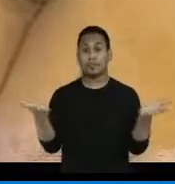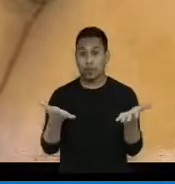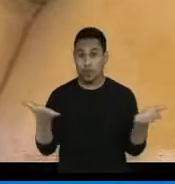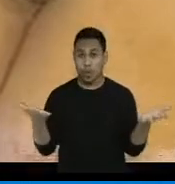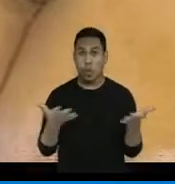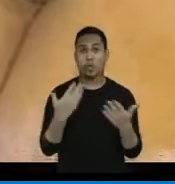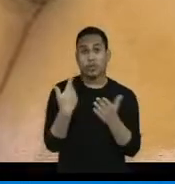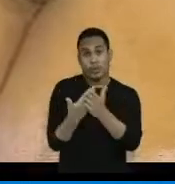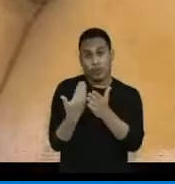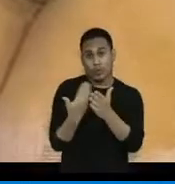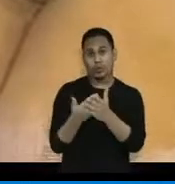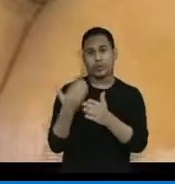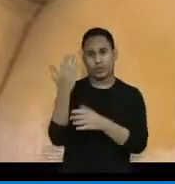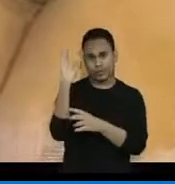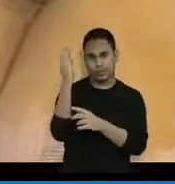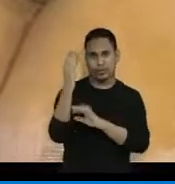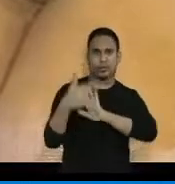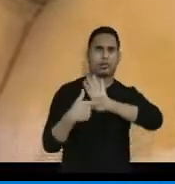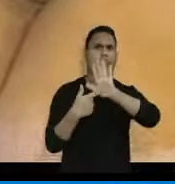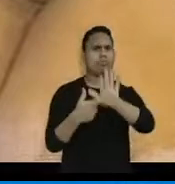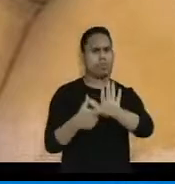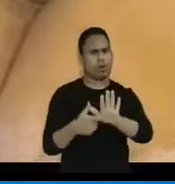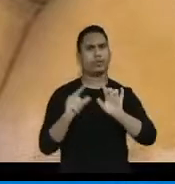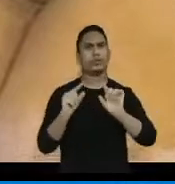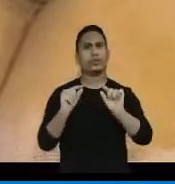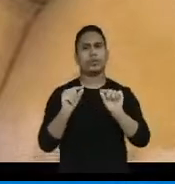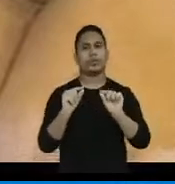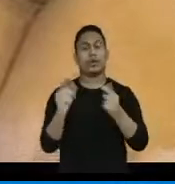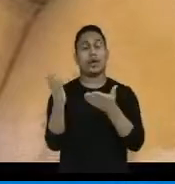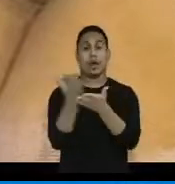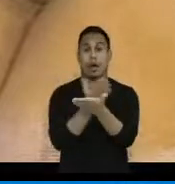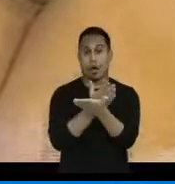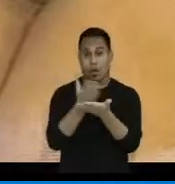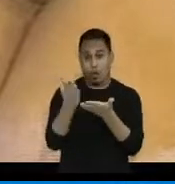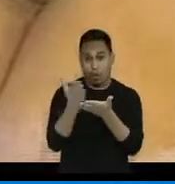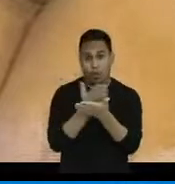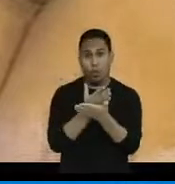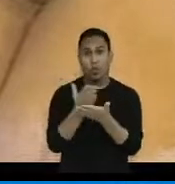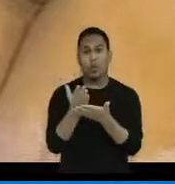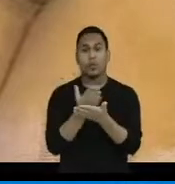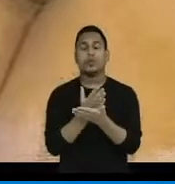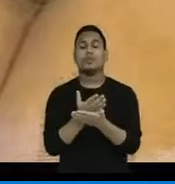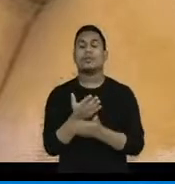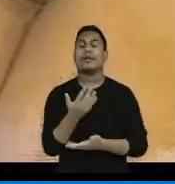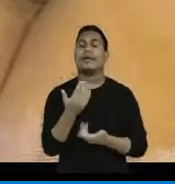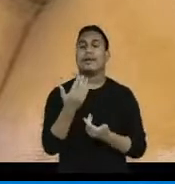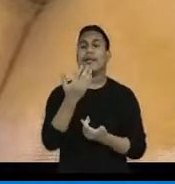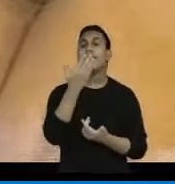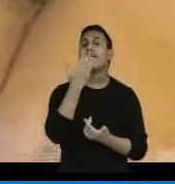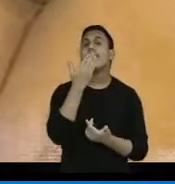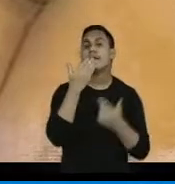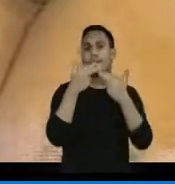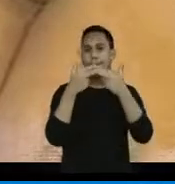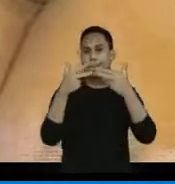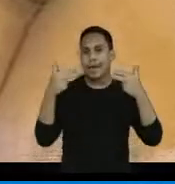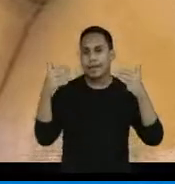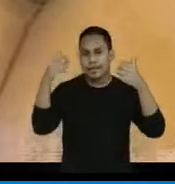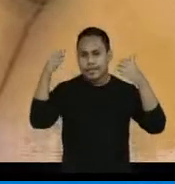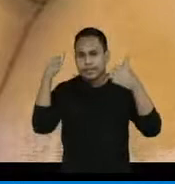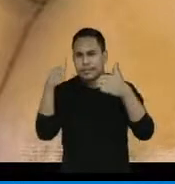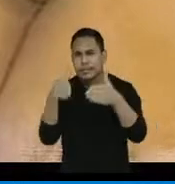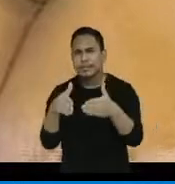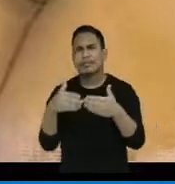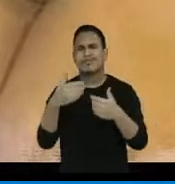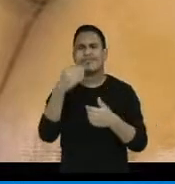alguns alimentos, suplementação específica para a fibromialgia ajuda muito a tratar, a modular